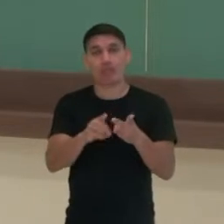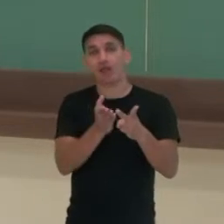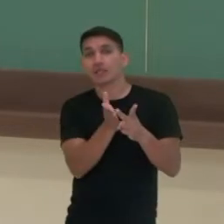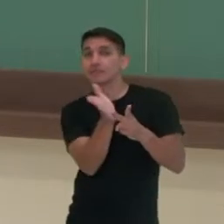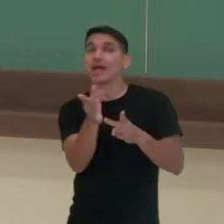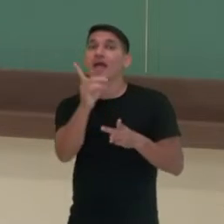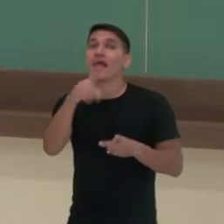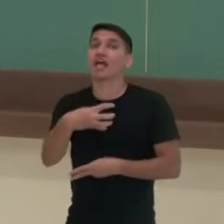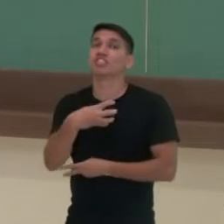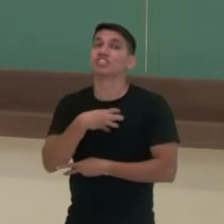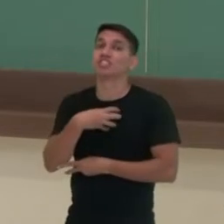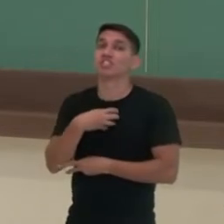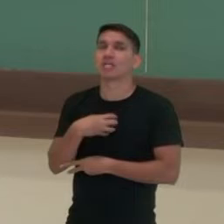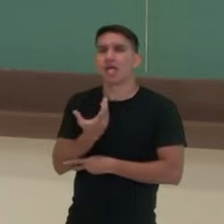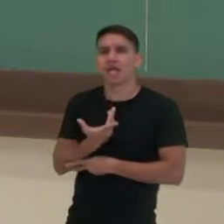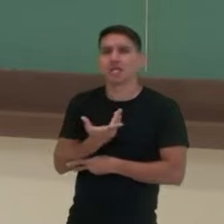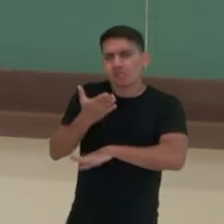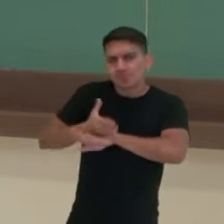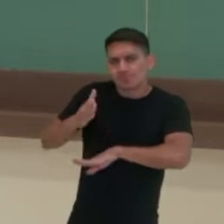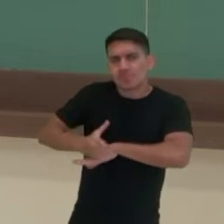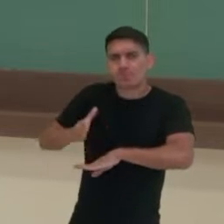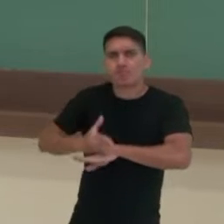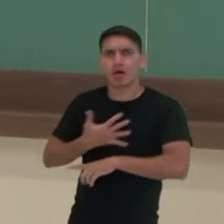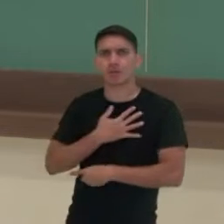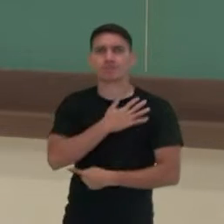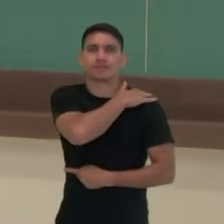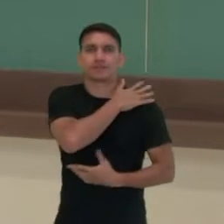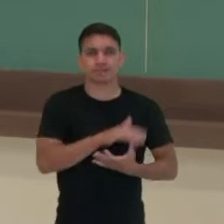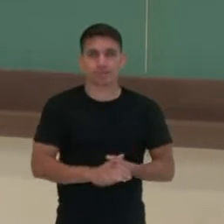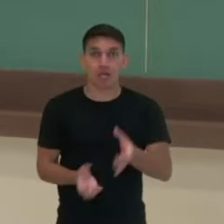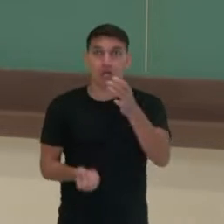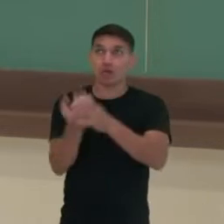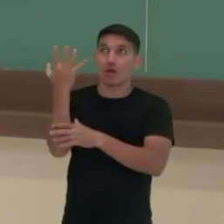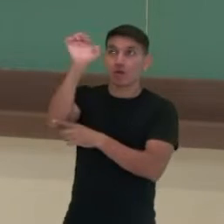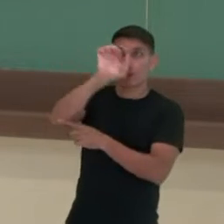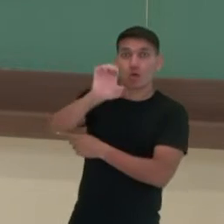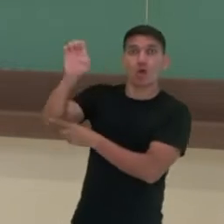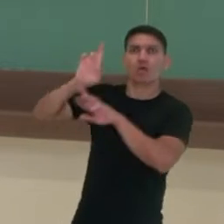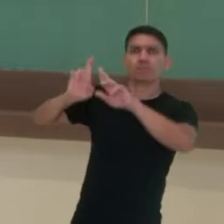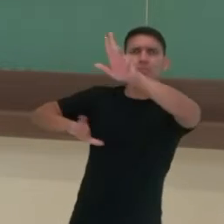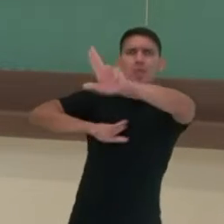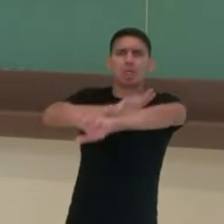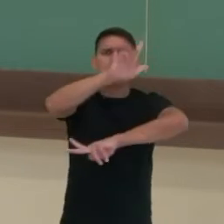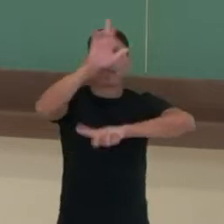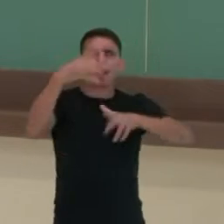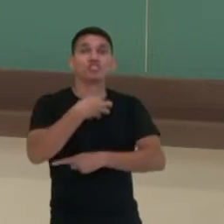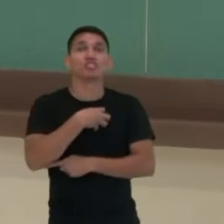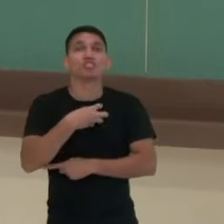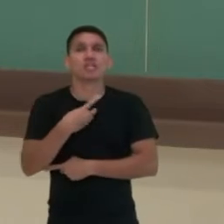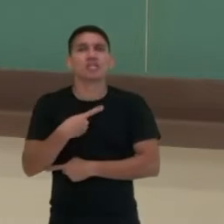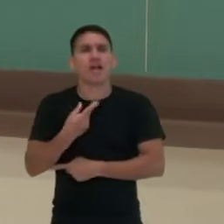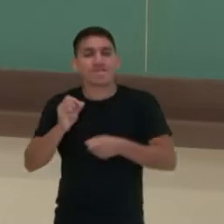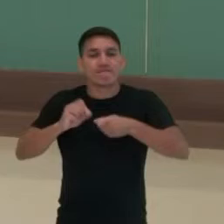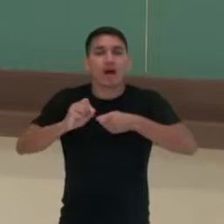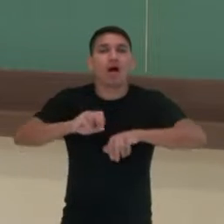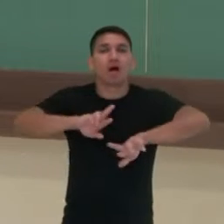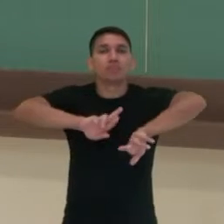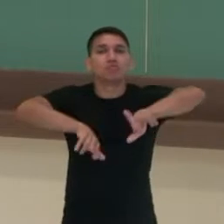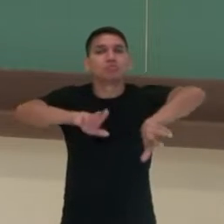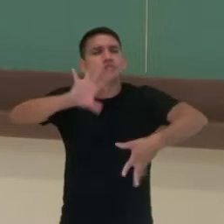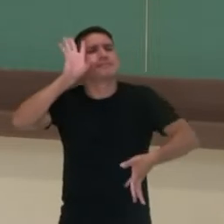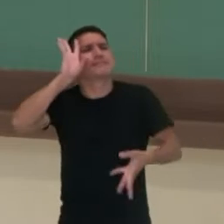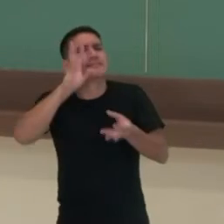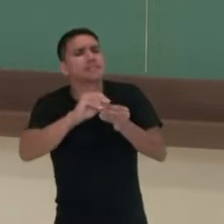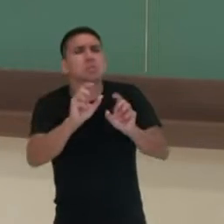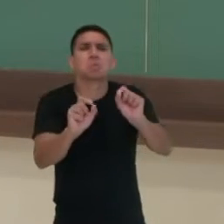era utilizado dessas duas formas. Surge, então, na Europa, diferentes formas de encarar a ginástica, ou seja, diferentes formas de entender